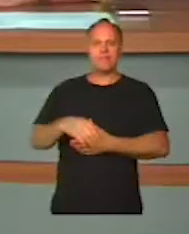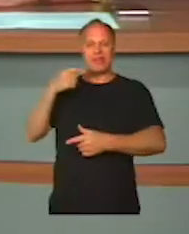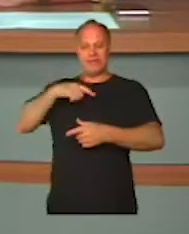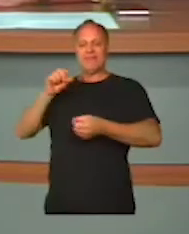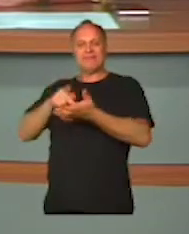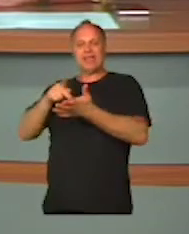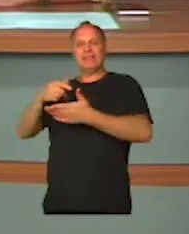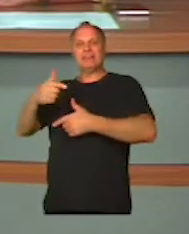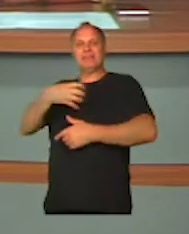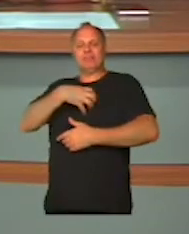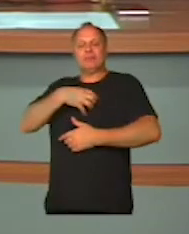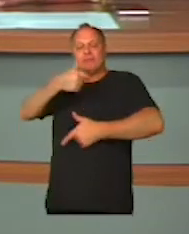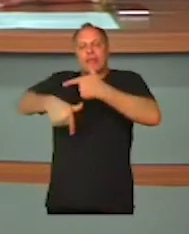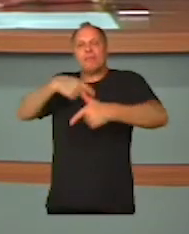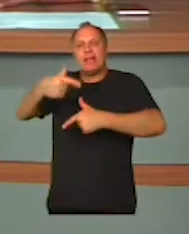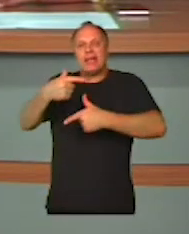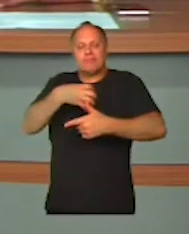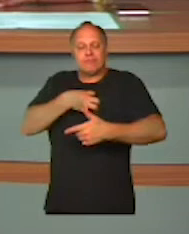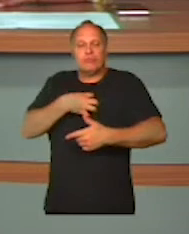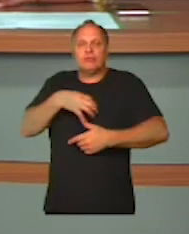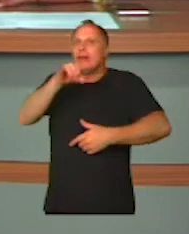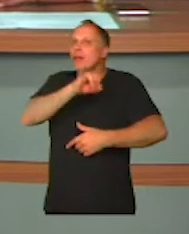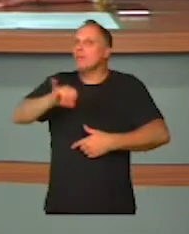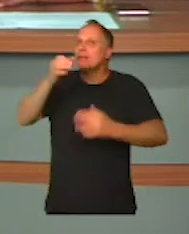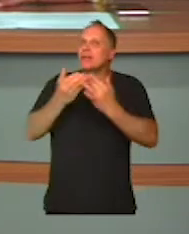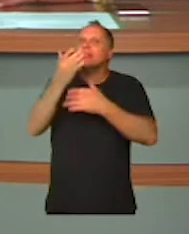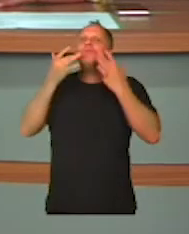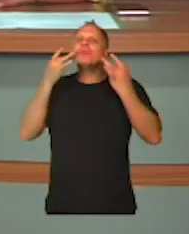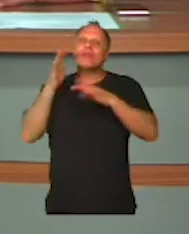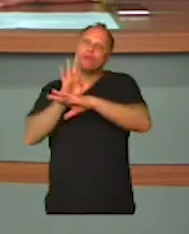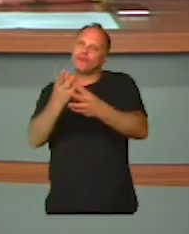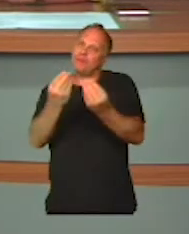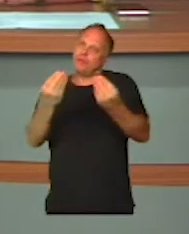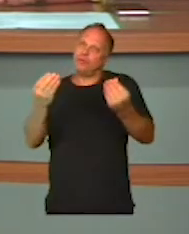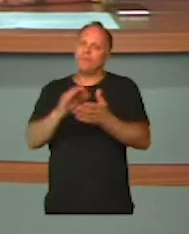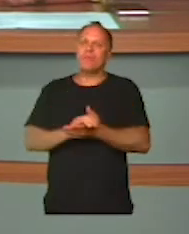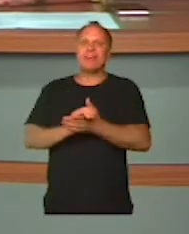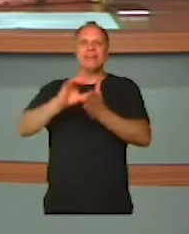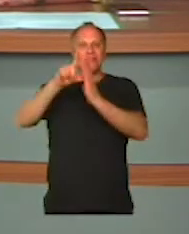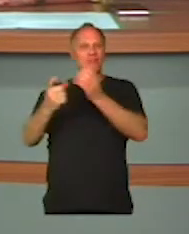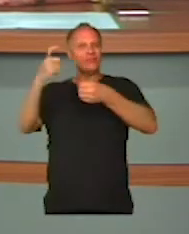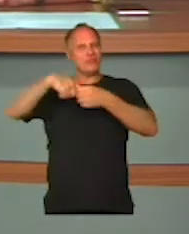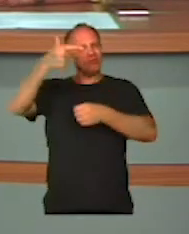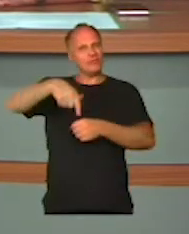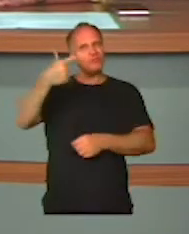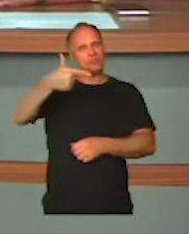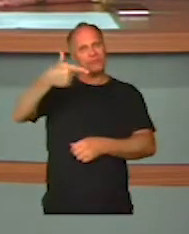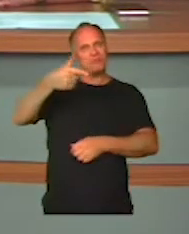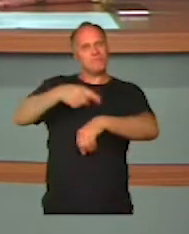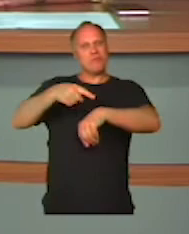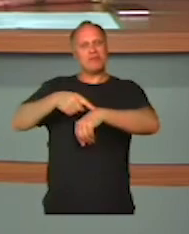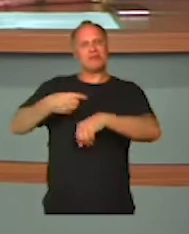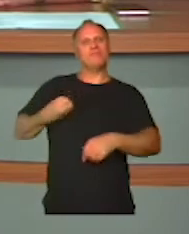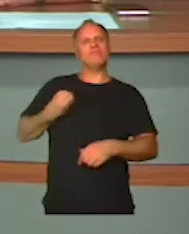trabalhar as emoções dela e colocar isso na arte cênica. Perfeito, gente. Muito, muito legal. Voltamos em seguidinha com o segundo bloco,